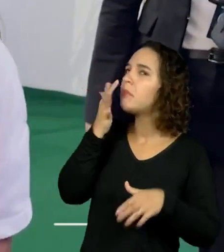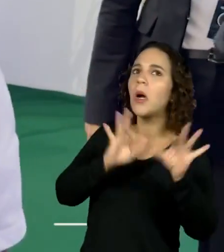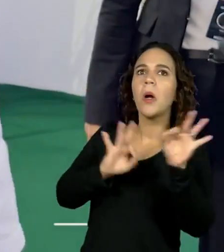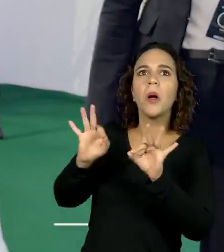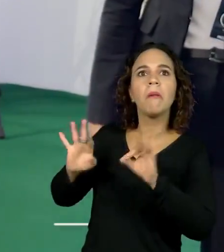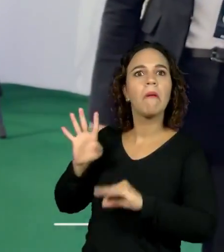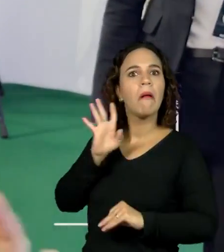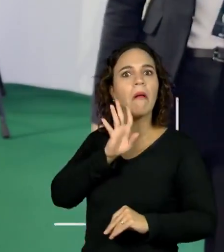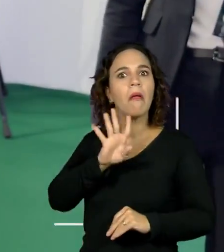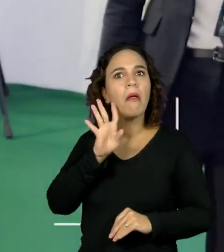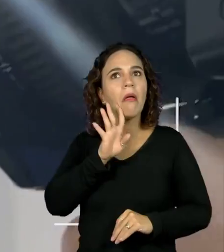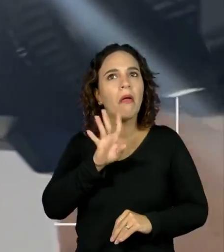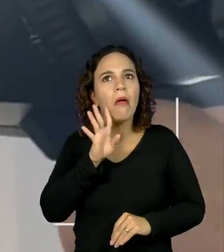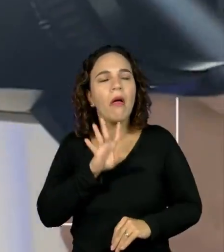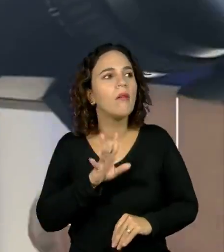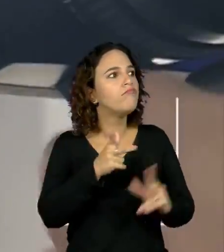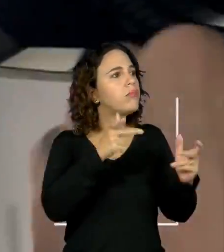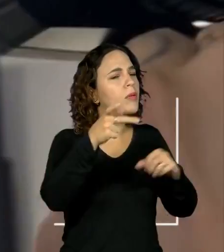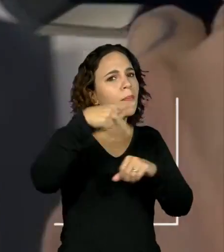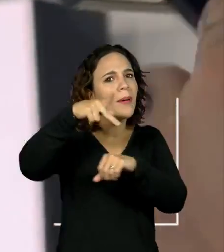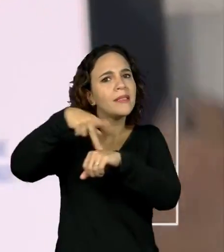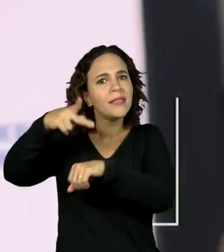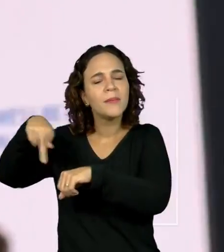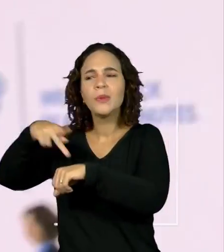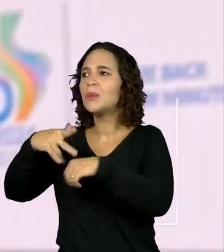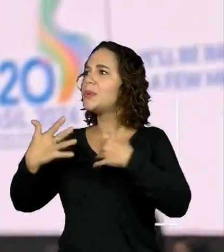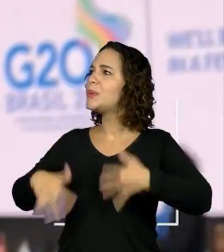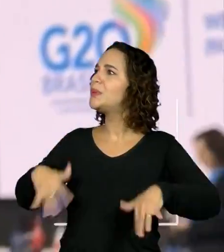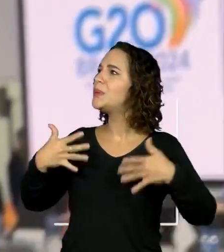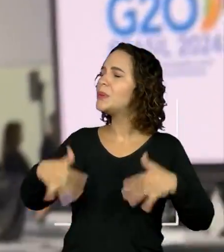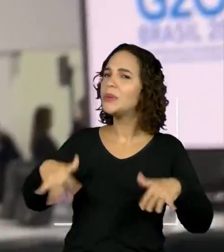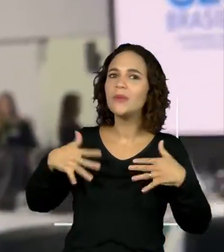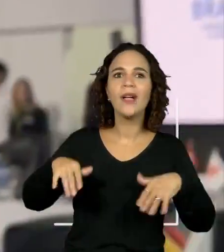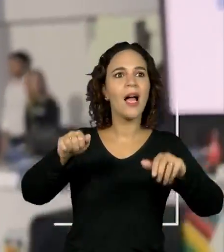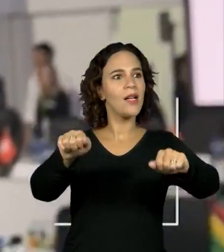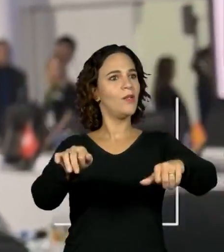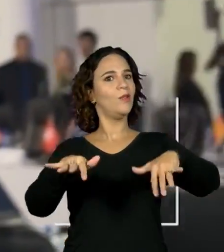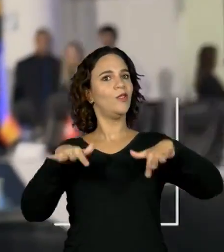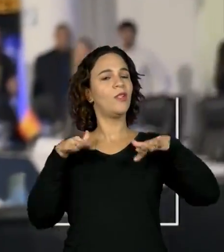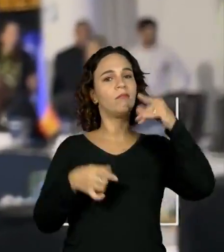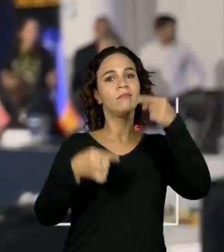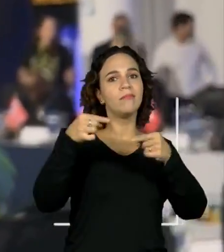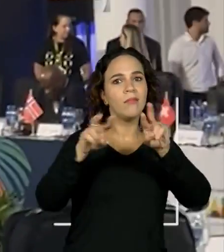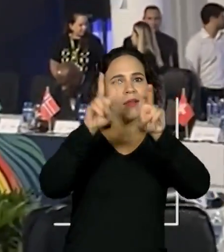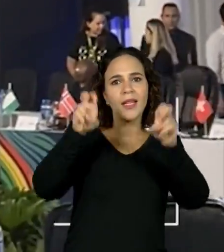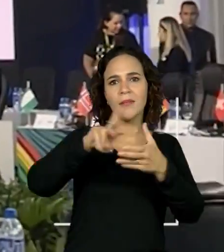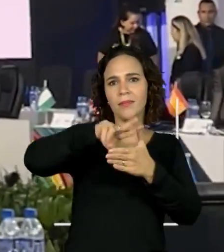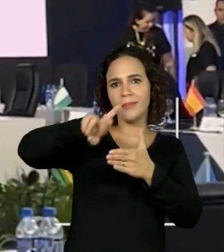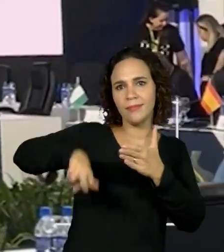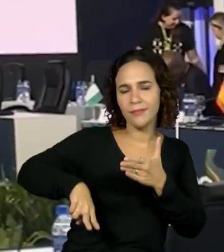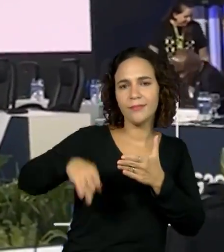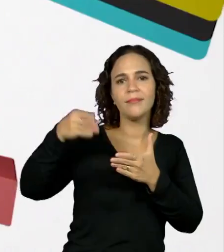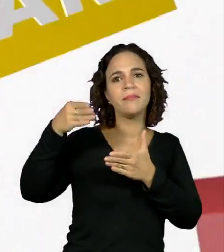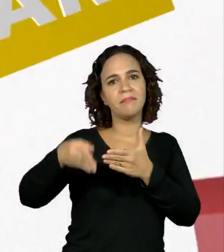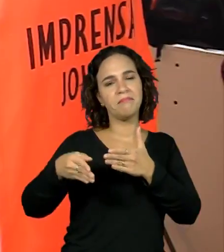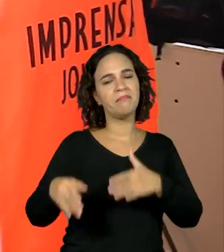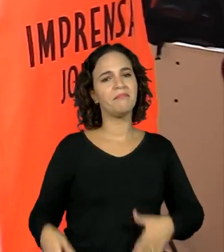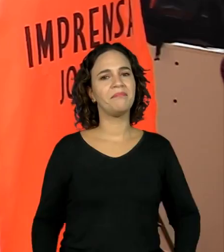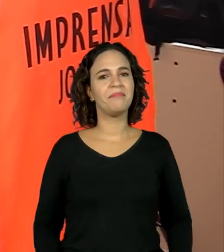legal ver a quantidade de diversos países dentro da sala, do auditório, discutindo sobre tudo, sobre o assunto determinado.